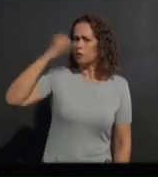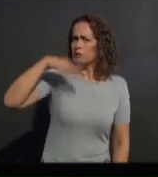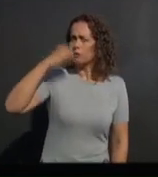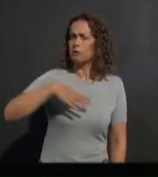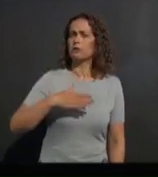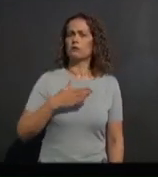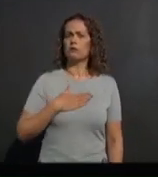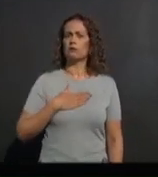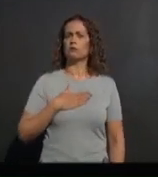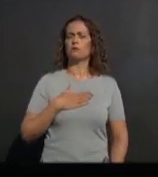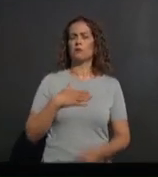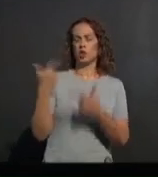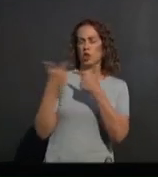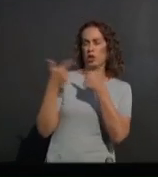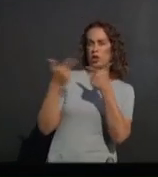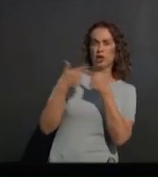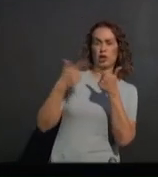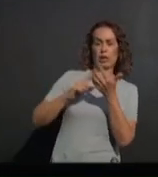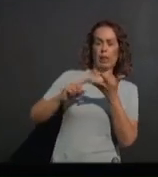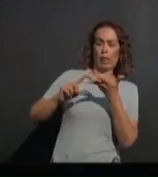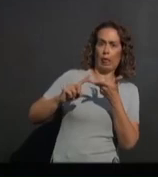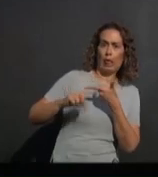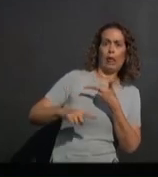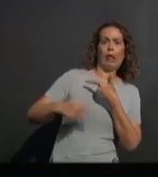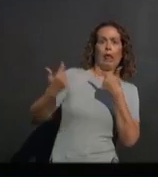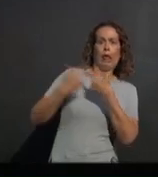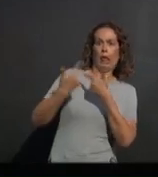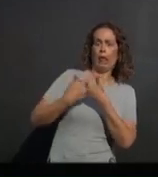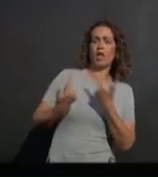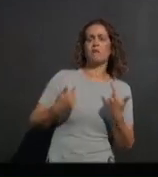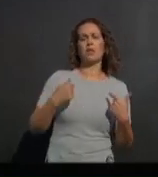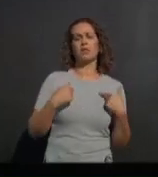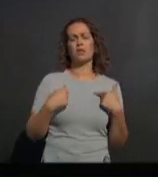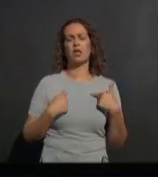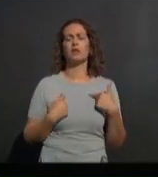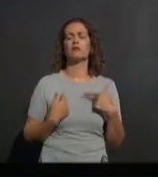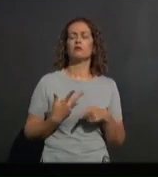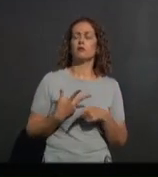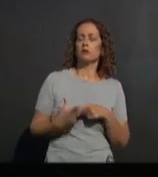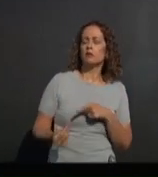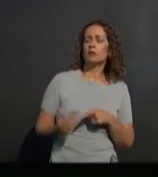de me chamar de todos os nomes. Mas eu fui vencendo ela.